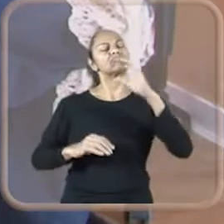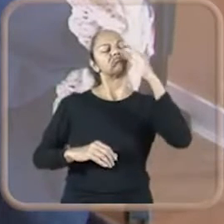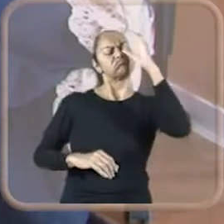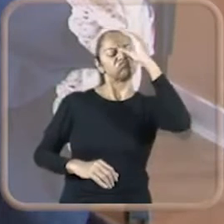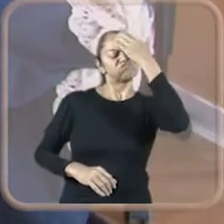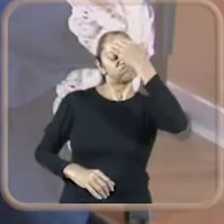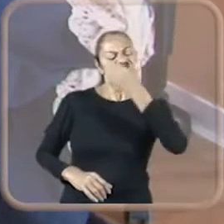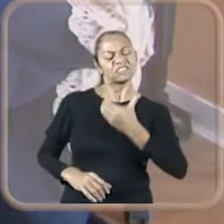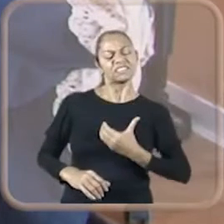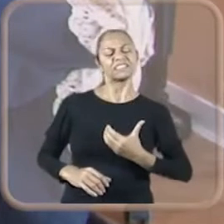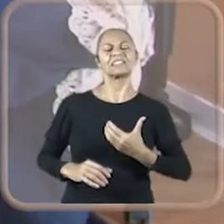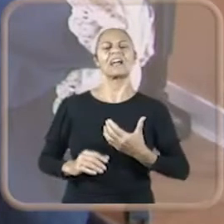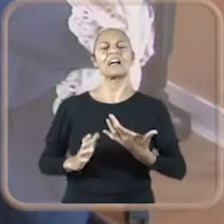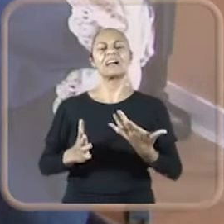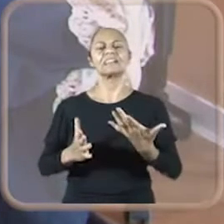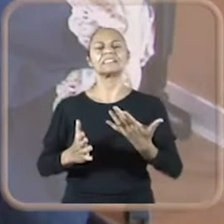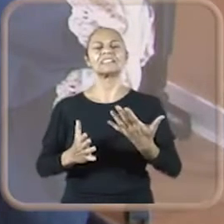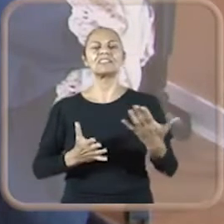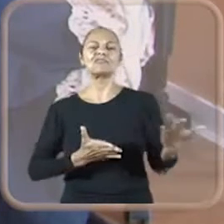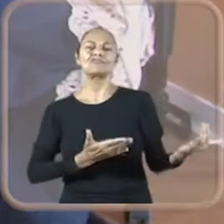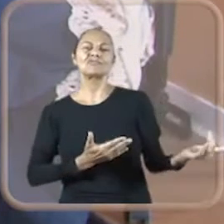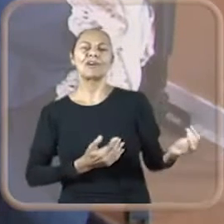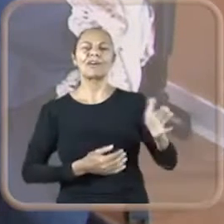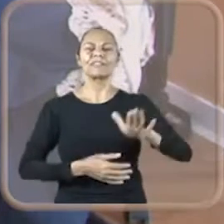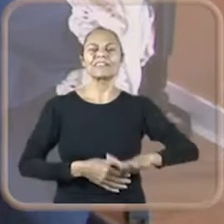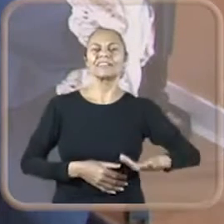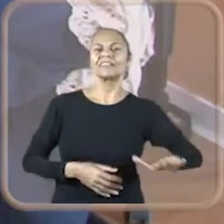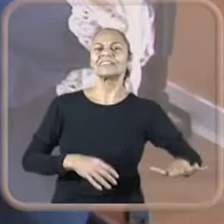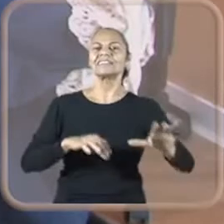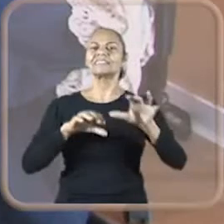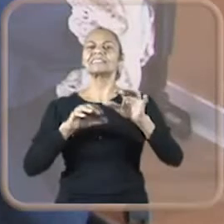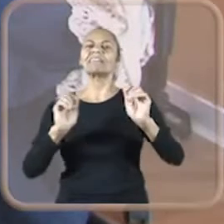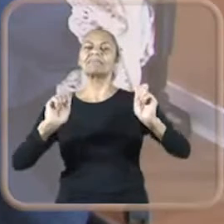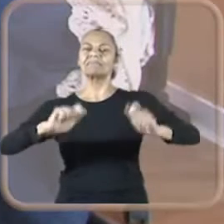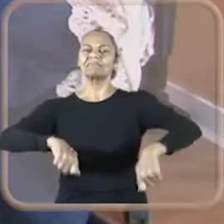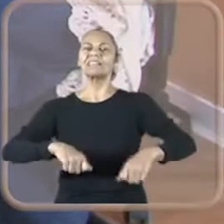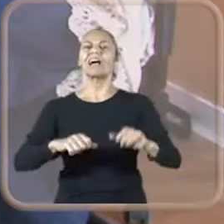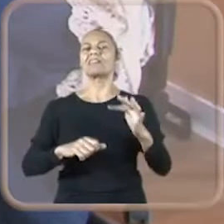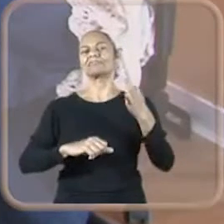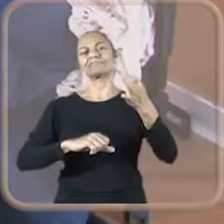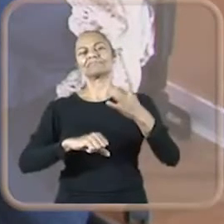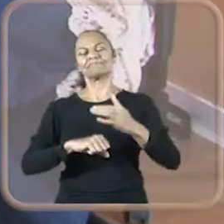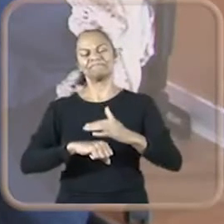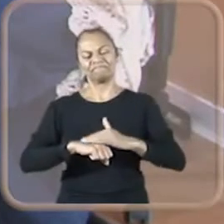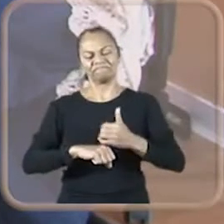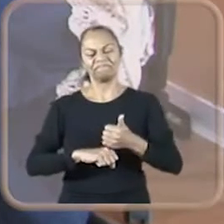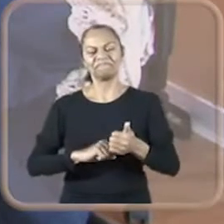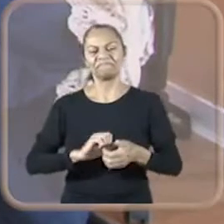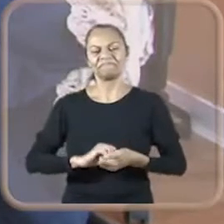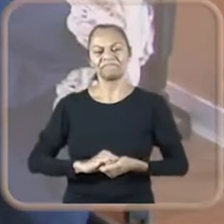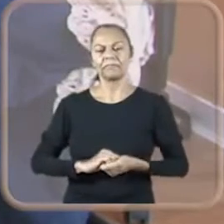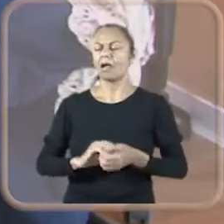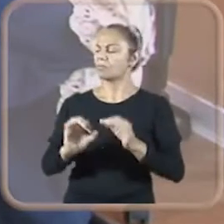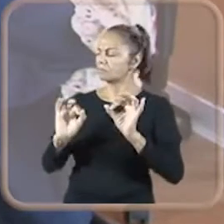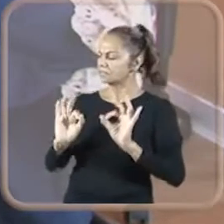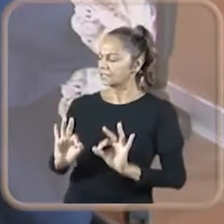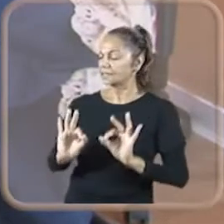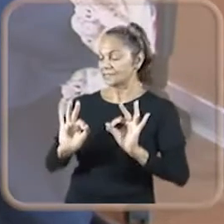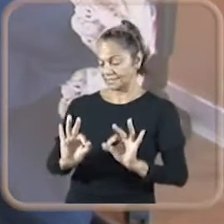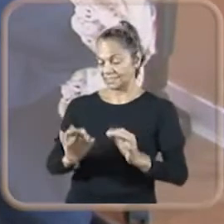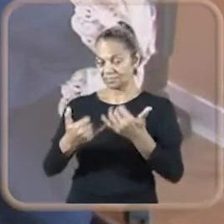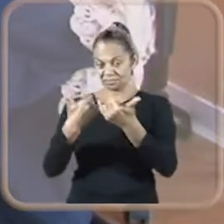mais voz para a nossa cidade de Cariacica, para as nossas crianças, nossos jovens em formação, né? Não é, doutora? Não, com